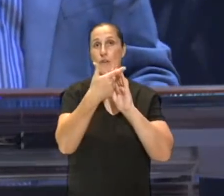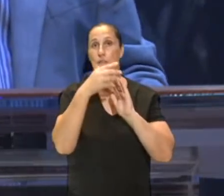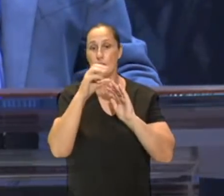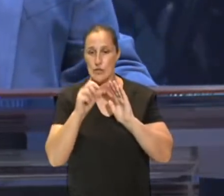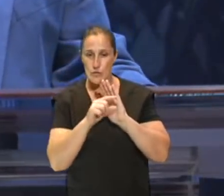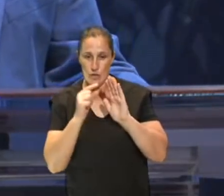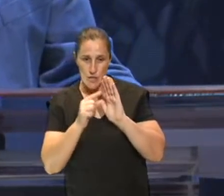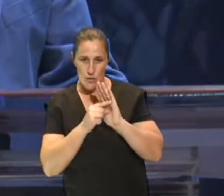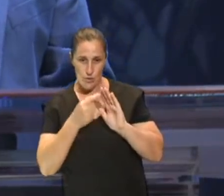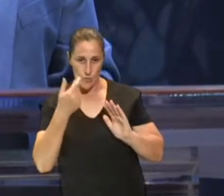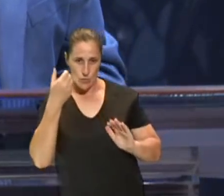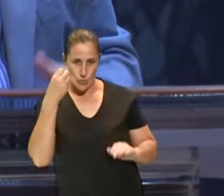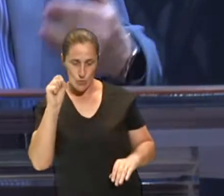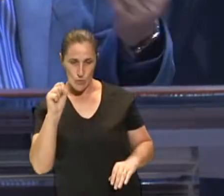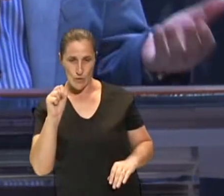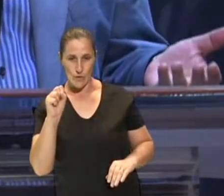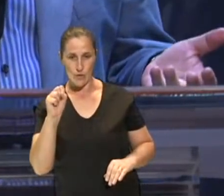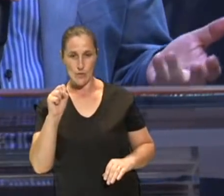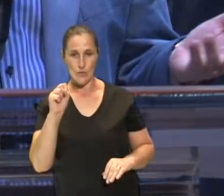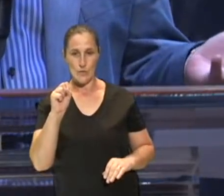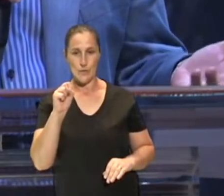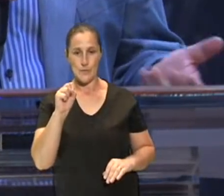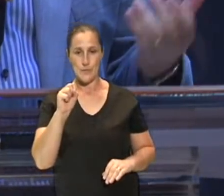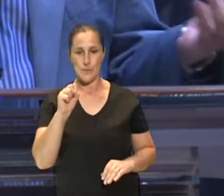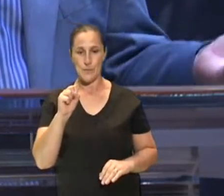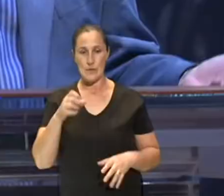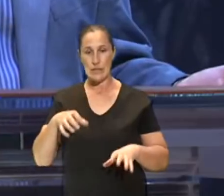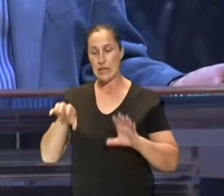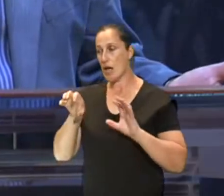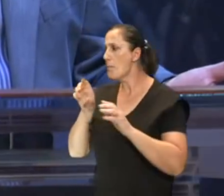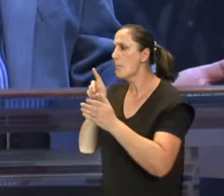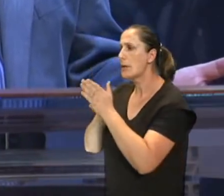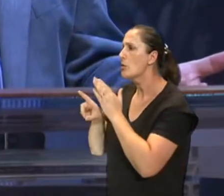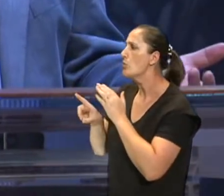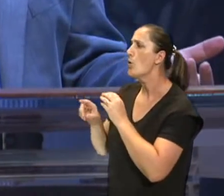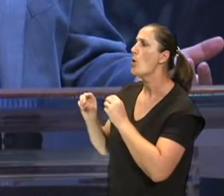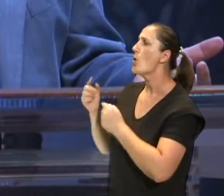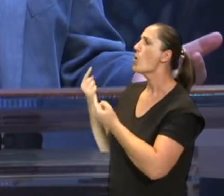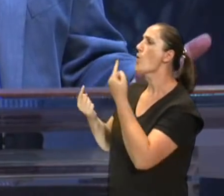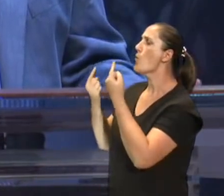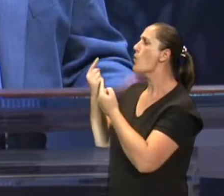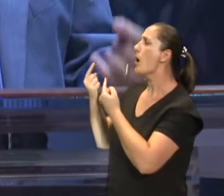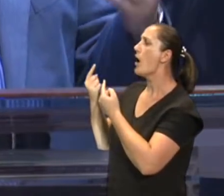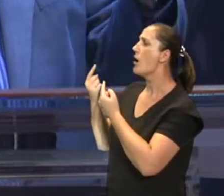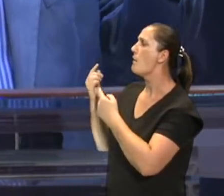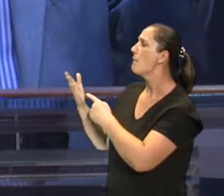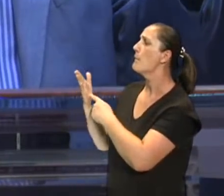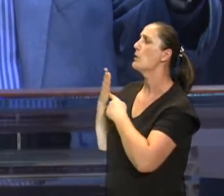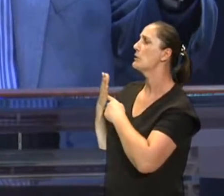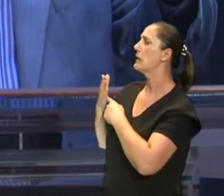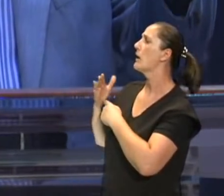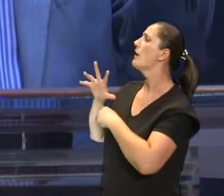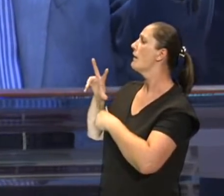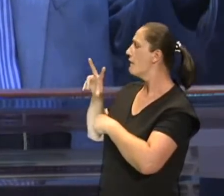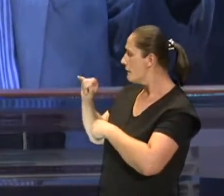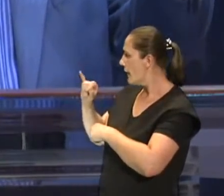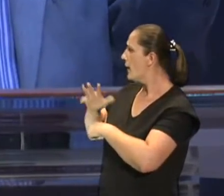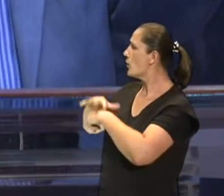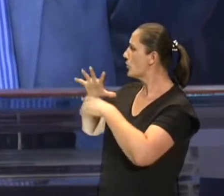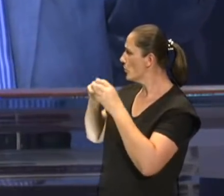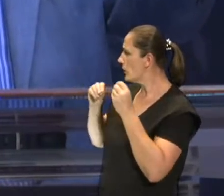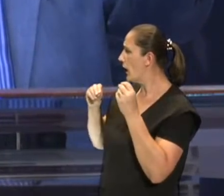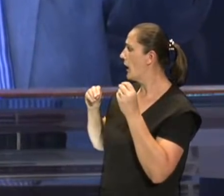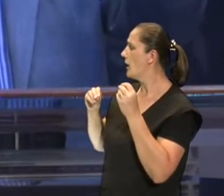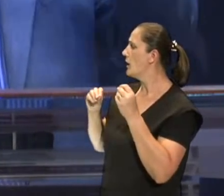havia perguntado a Isaías: qual será o sinal de que o Senhor me curará e de que de hoje a 3 dias subirei